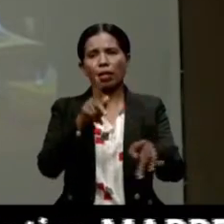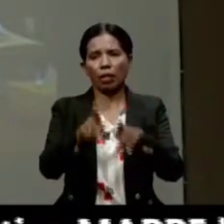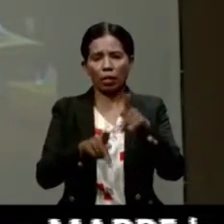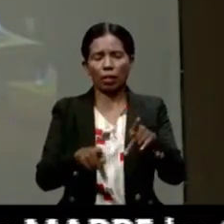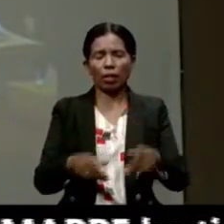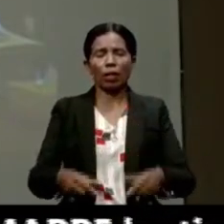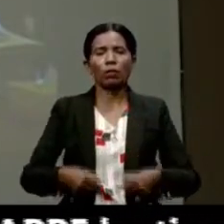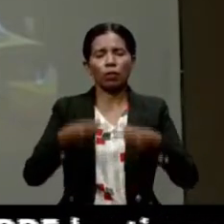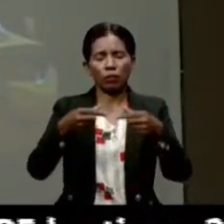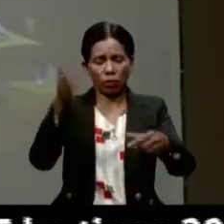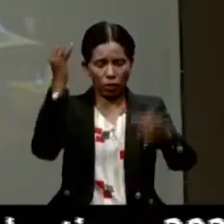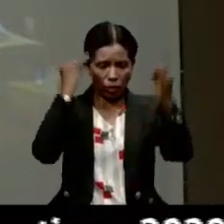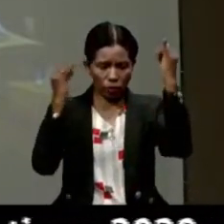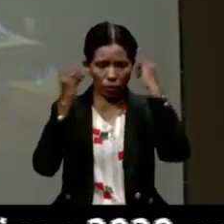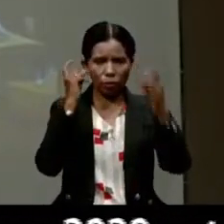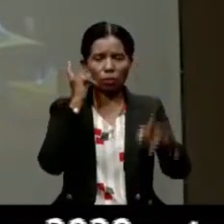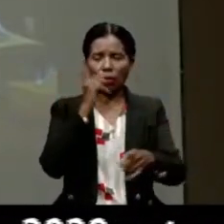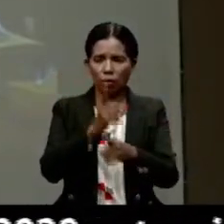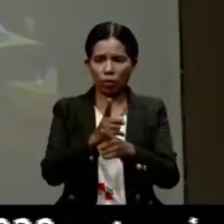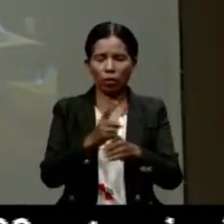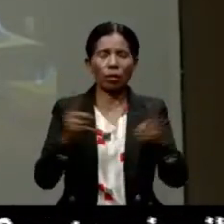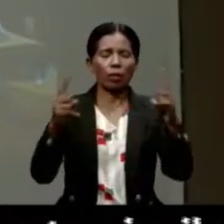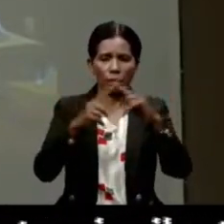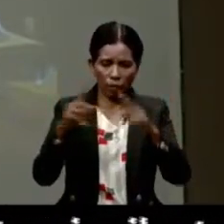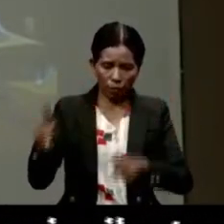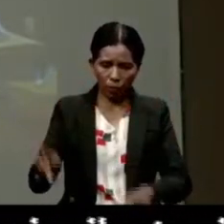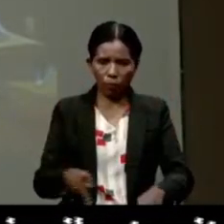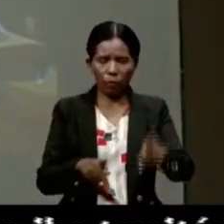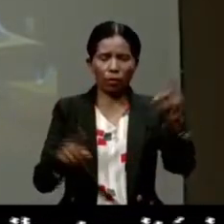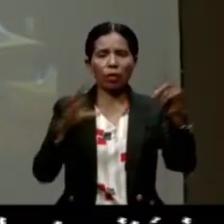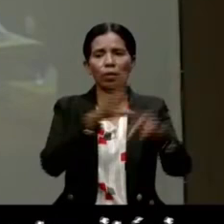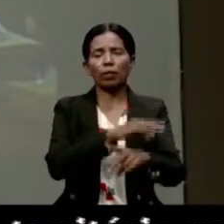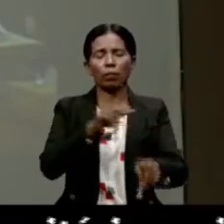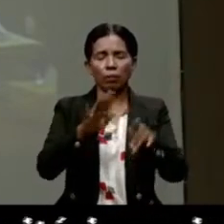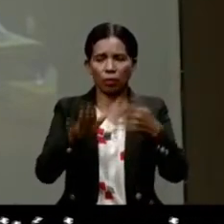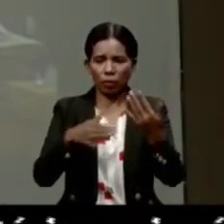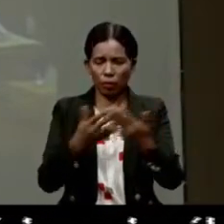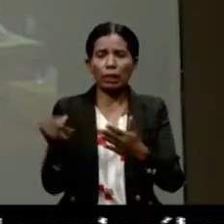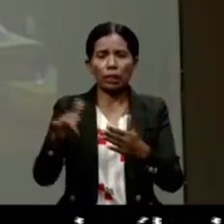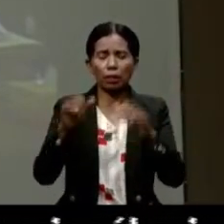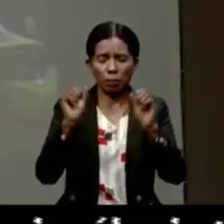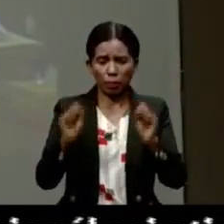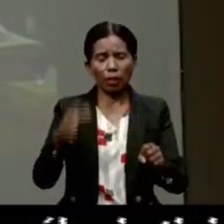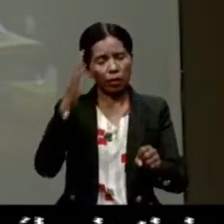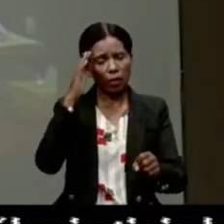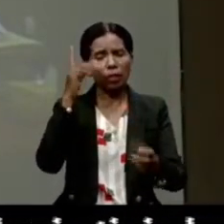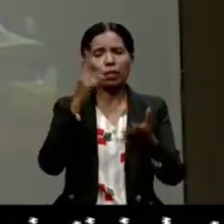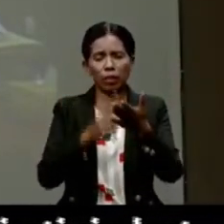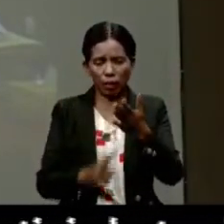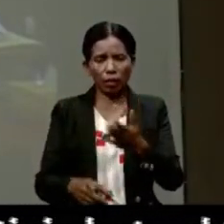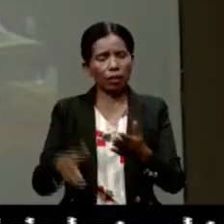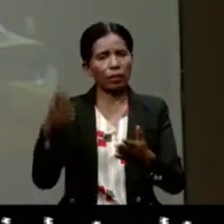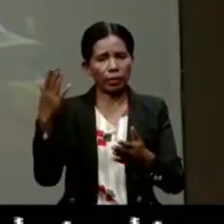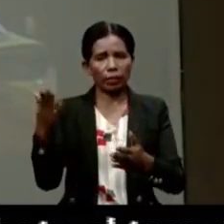atu fo informasau nebemak los ba public no ba povo atu sira bele hatene saida maga acontece ela